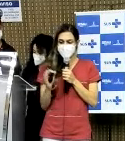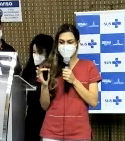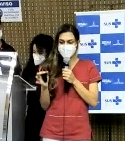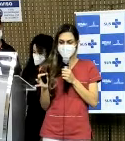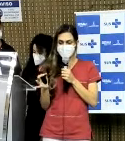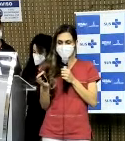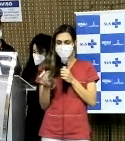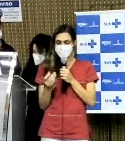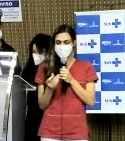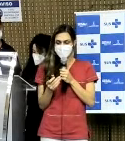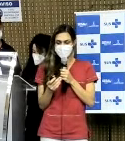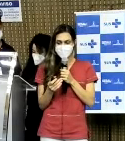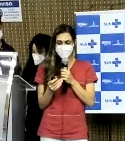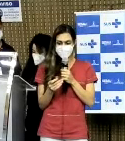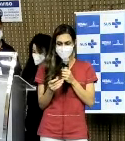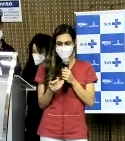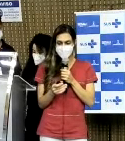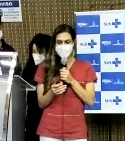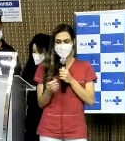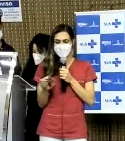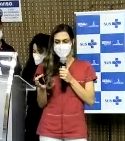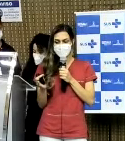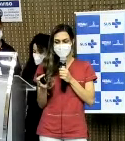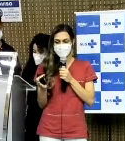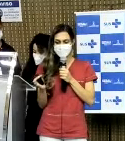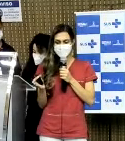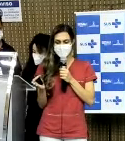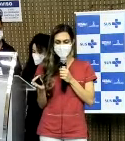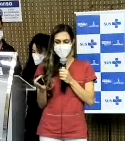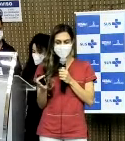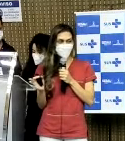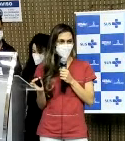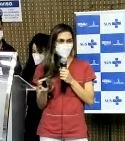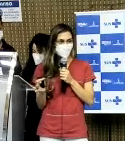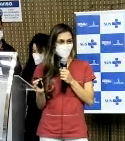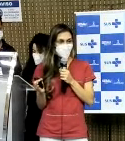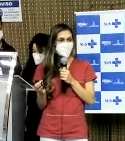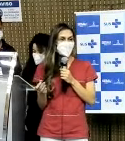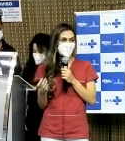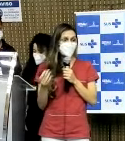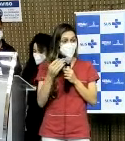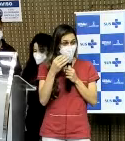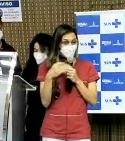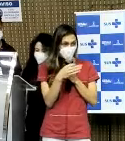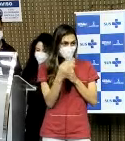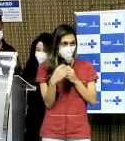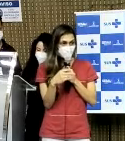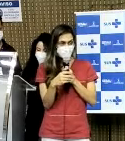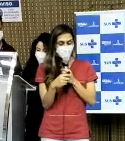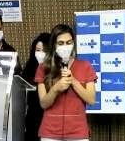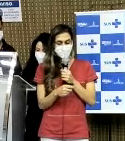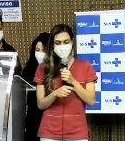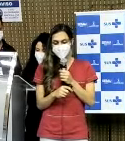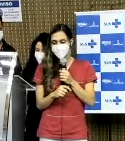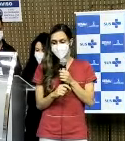Houve uma melhora com relação ao ano de 2020, relacionado aos contatos, relacionado ao número total